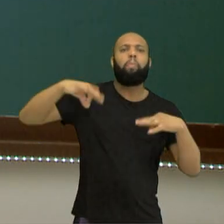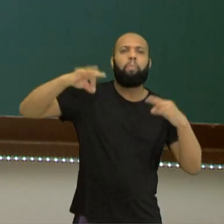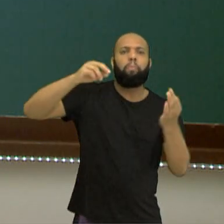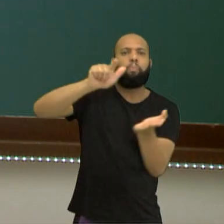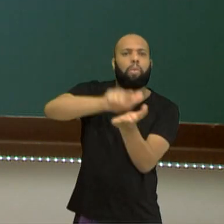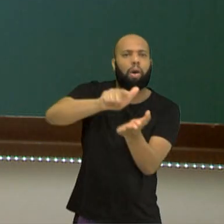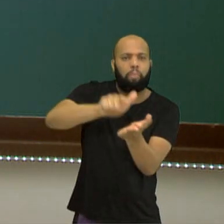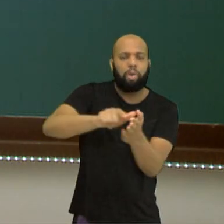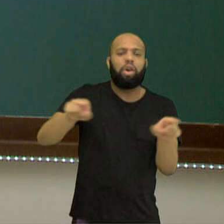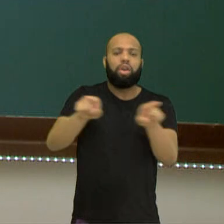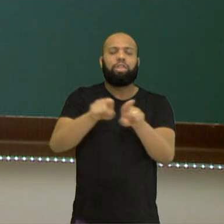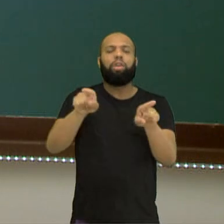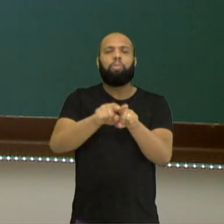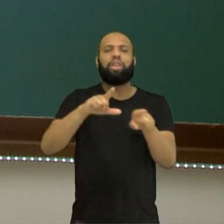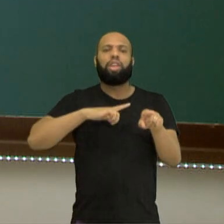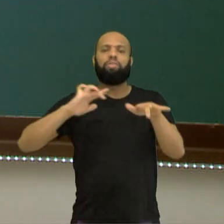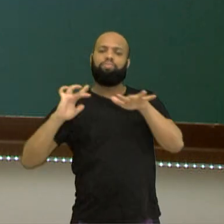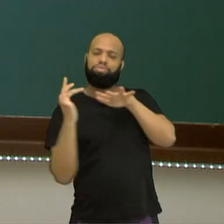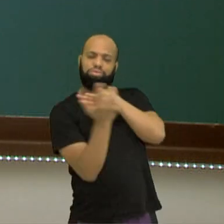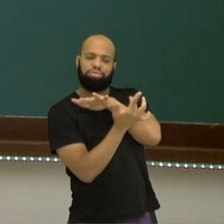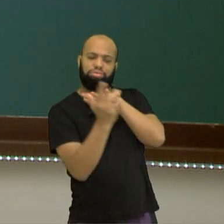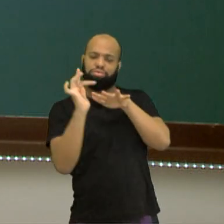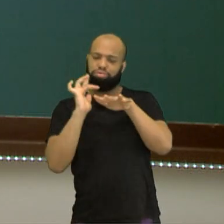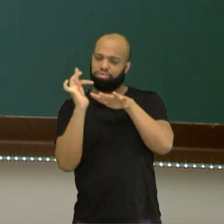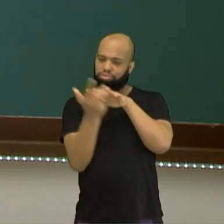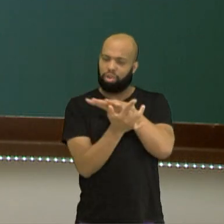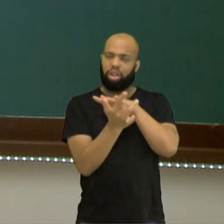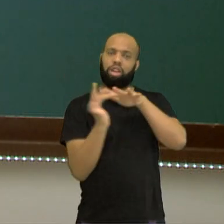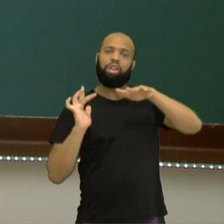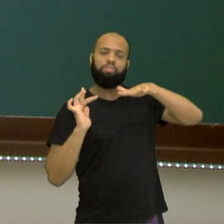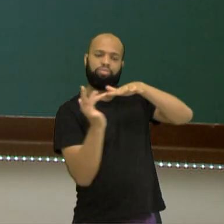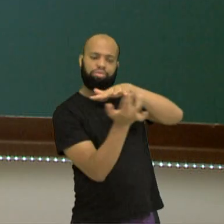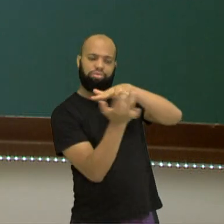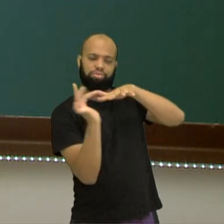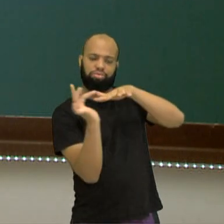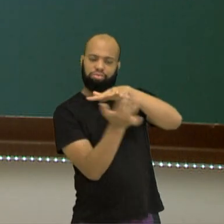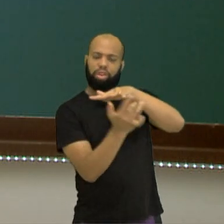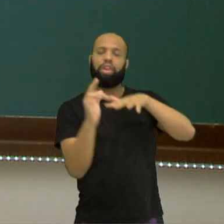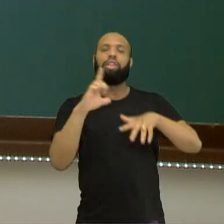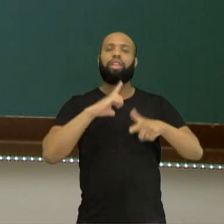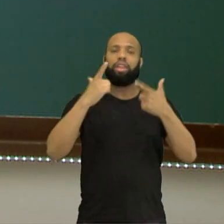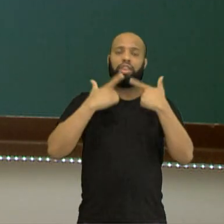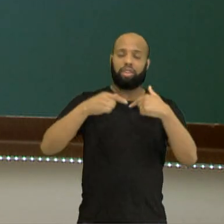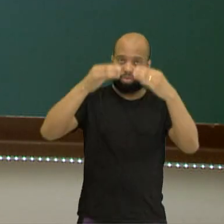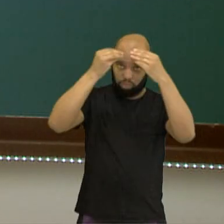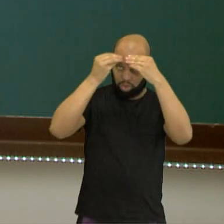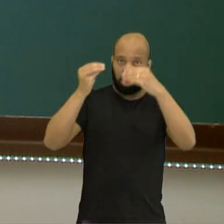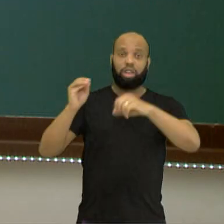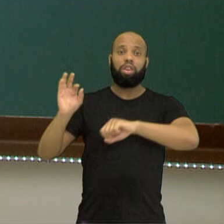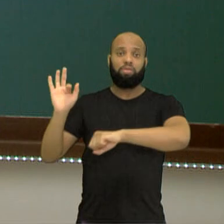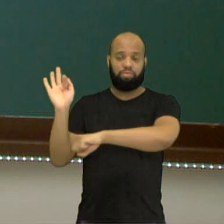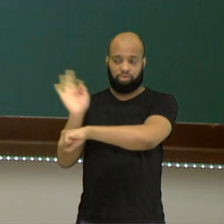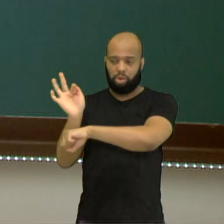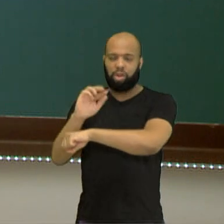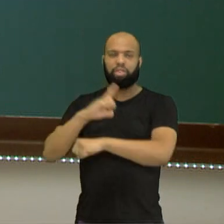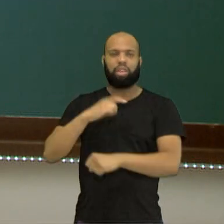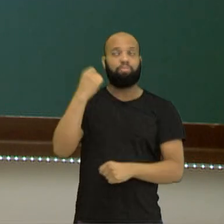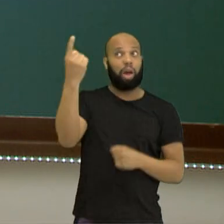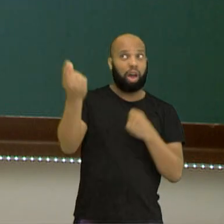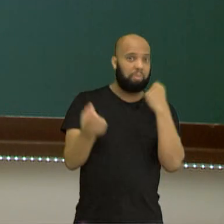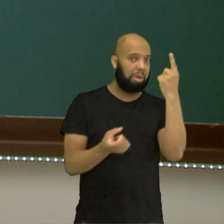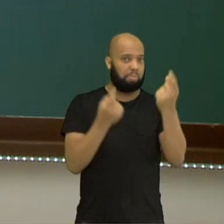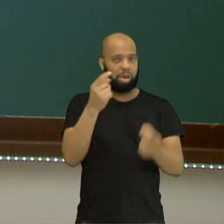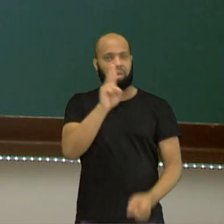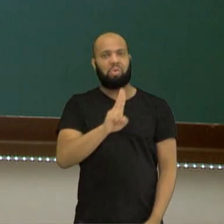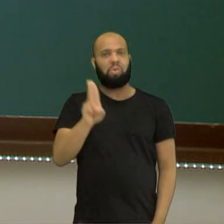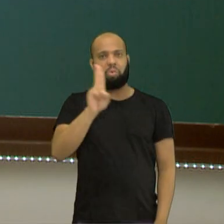temos as redes sociais. E nas redes sociais, a linguagem formal, muitas vezes, não